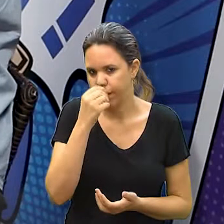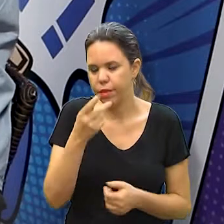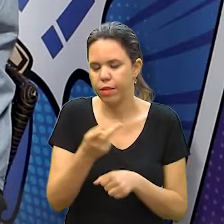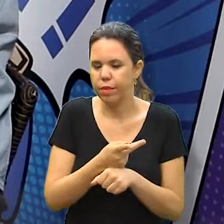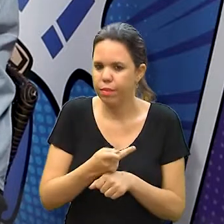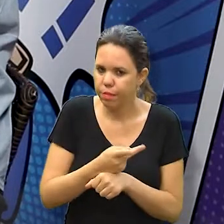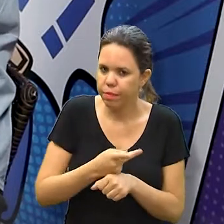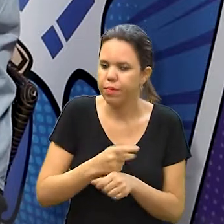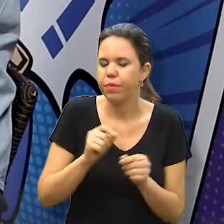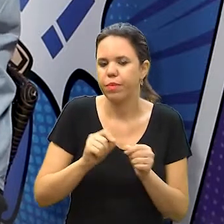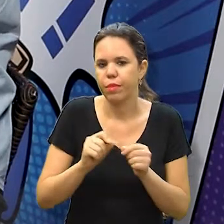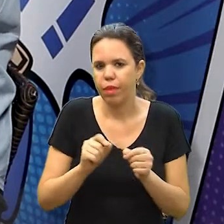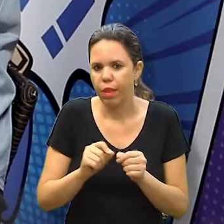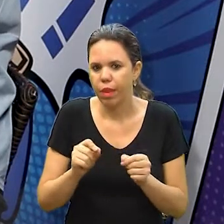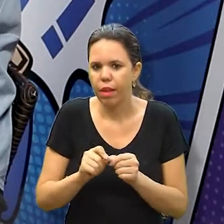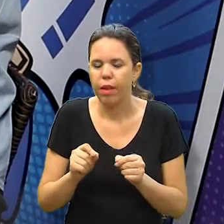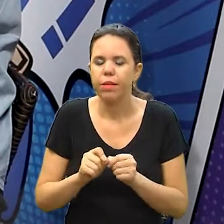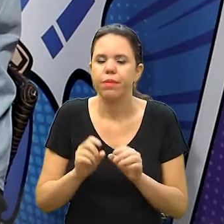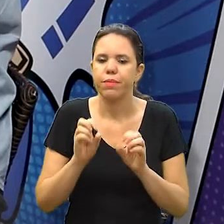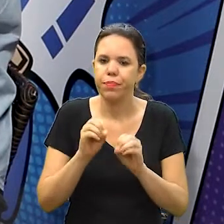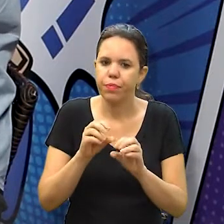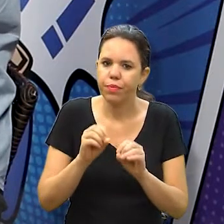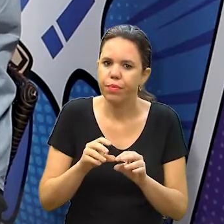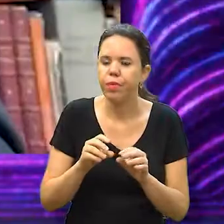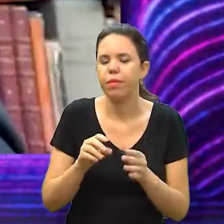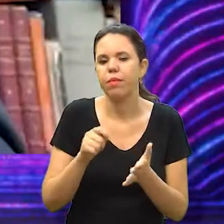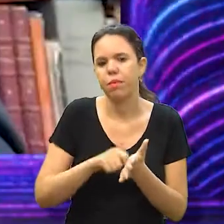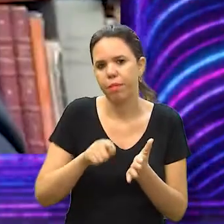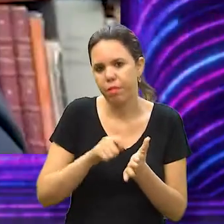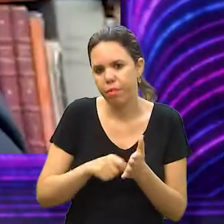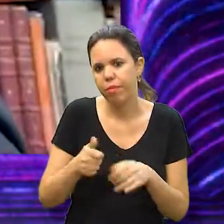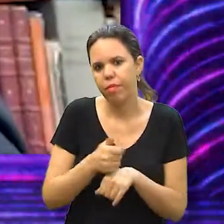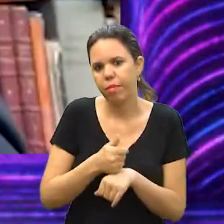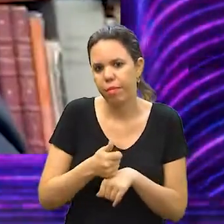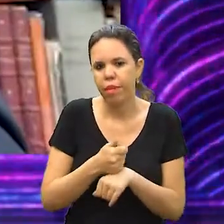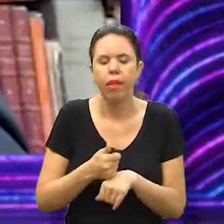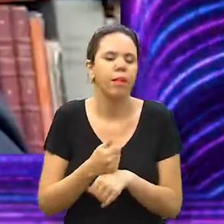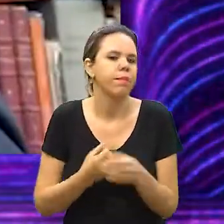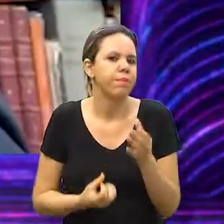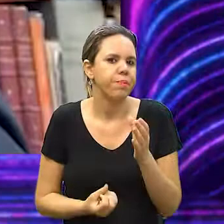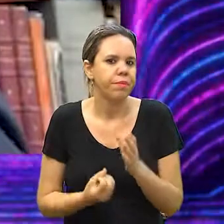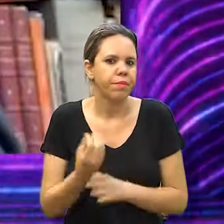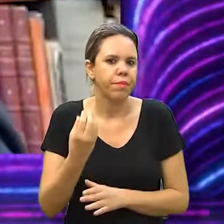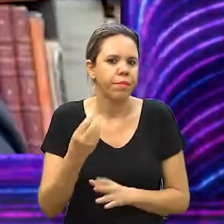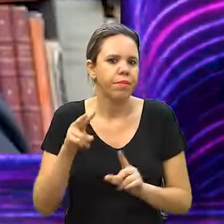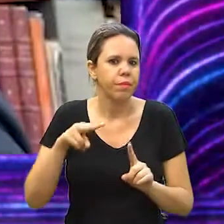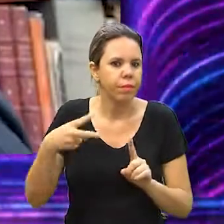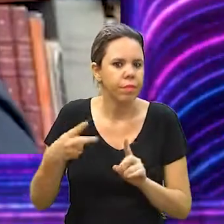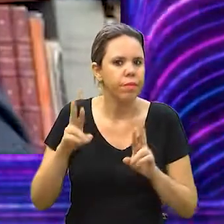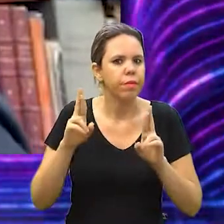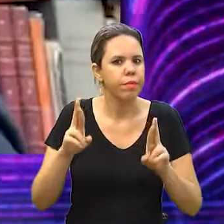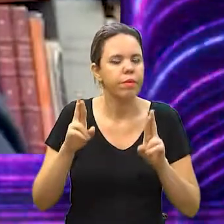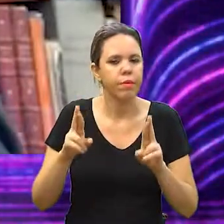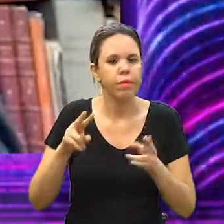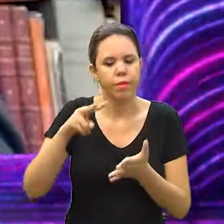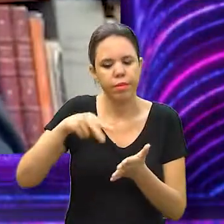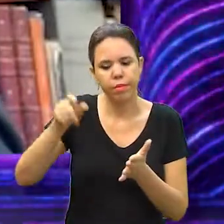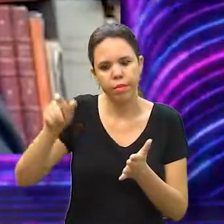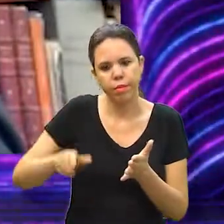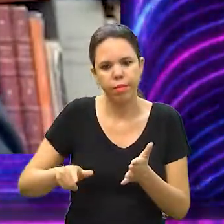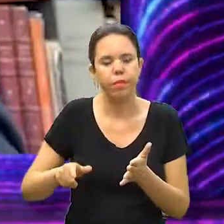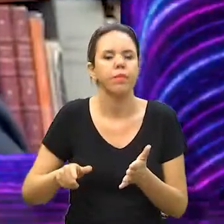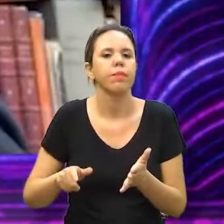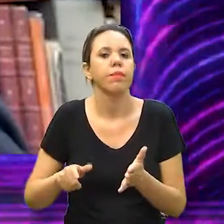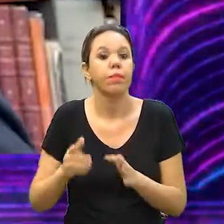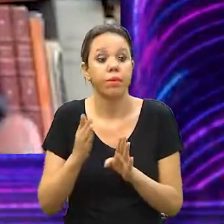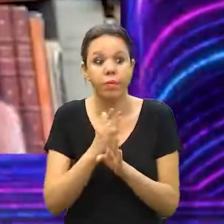Olha, eu procurei fazer a lição do escritor, que é criar uma expectativa no